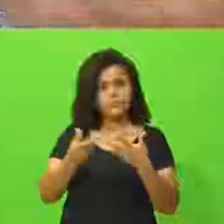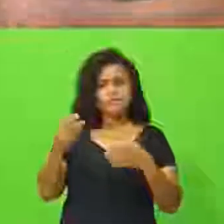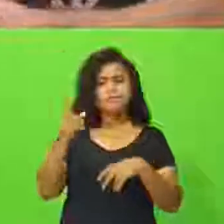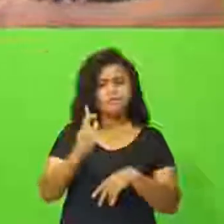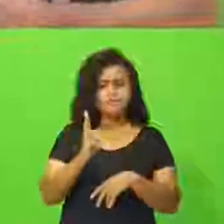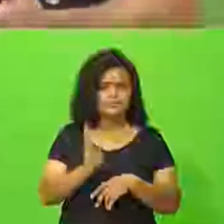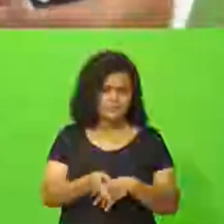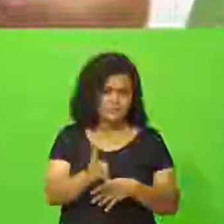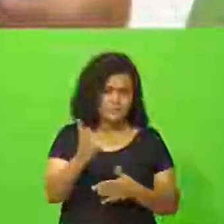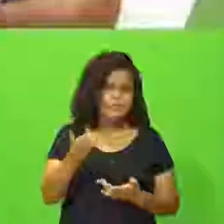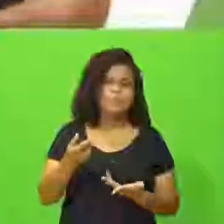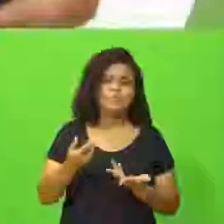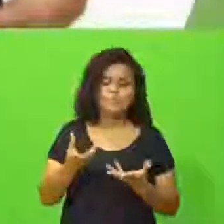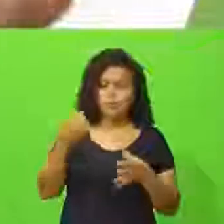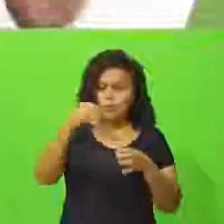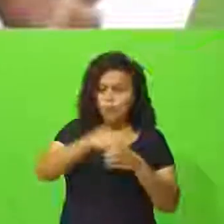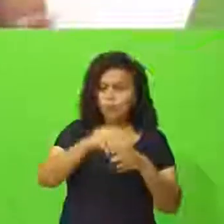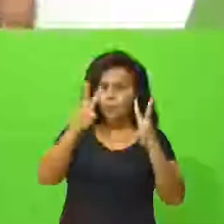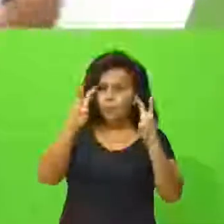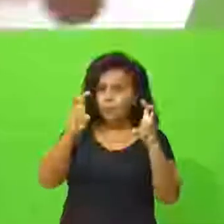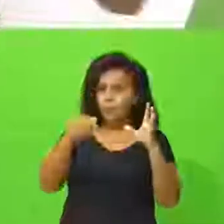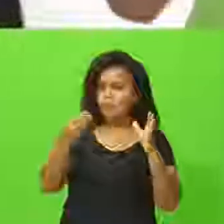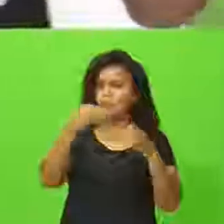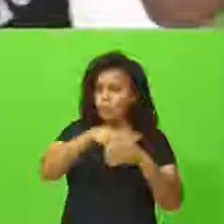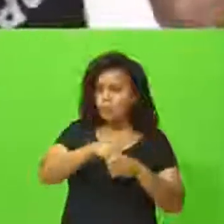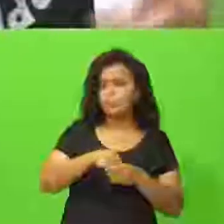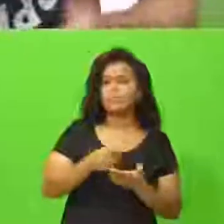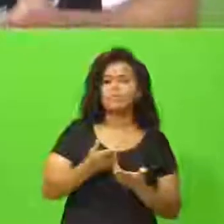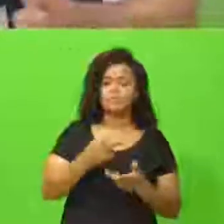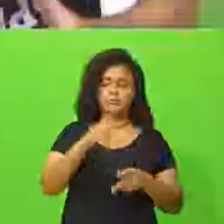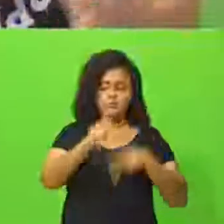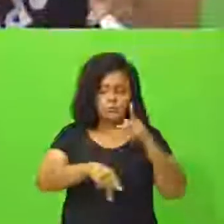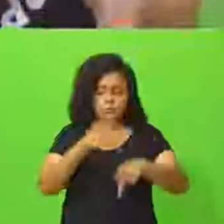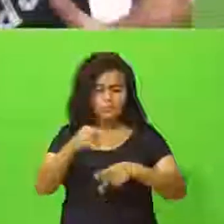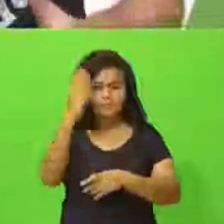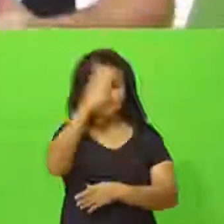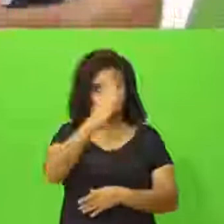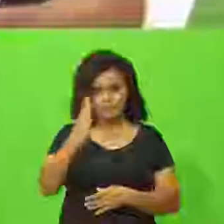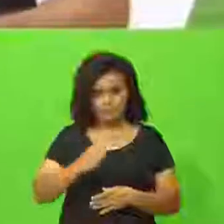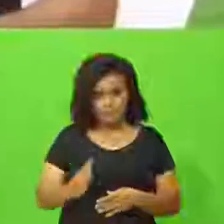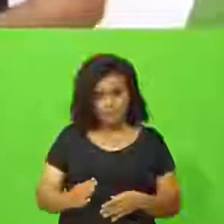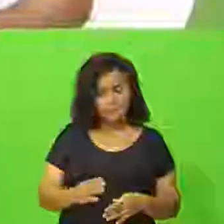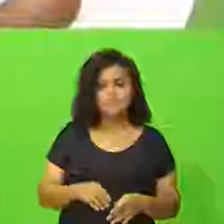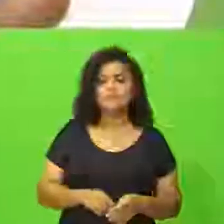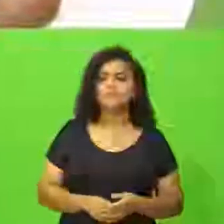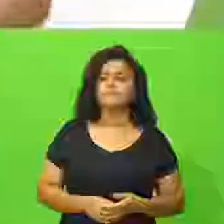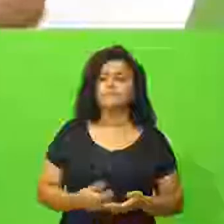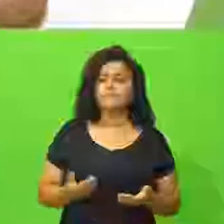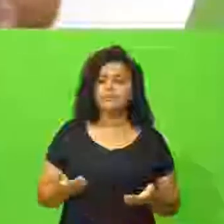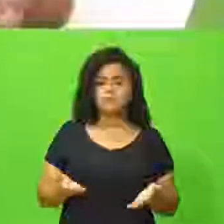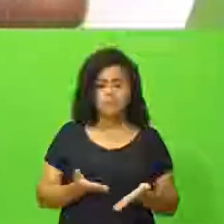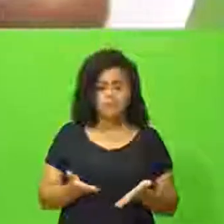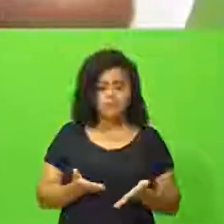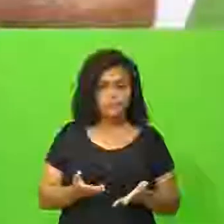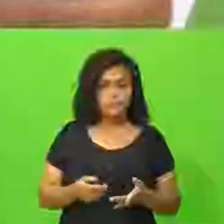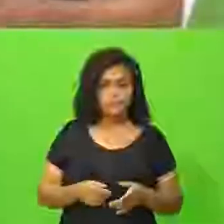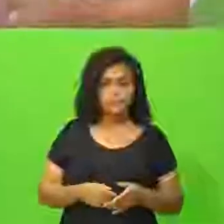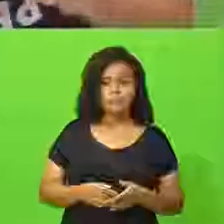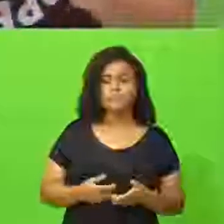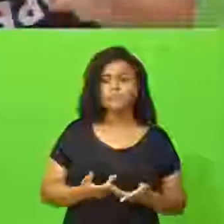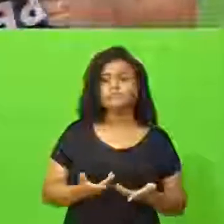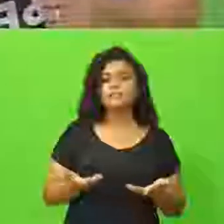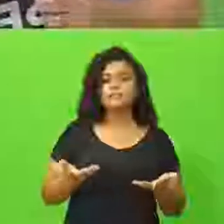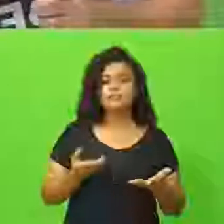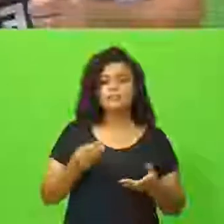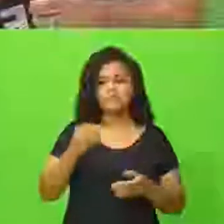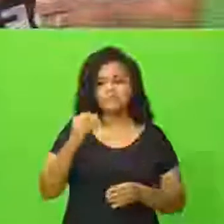questões relacionadas a este tema, que é, portanto, sobre a população brasileira. Galera, inicialmente, nós